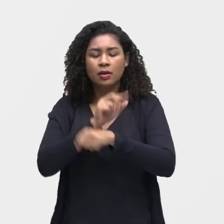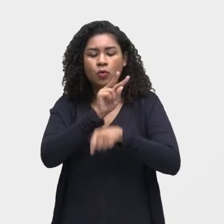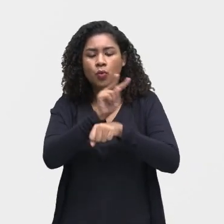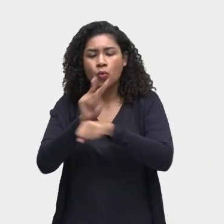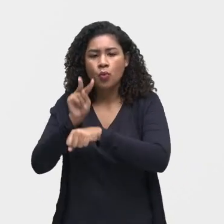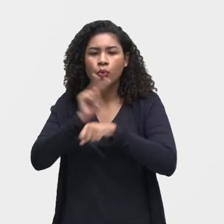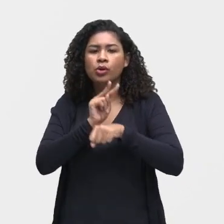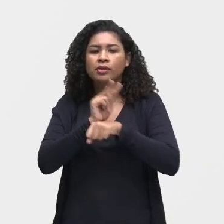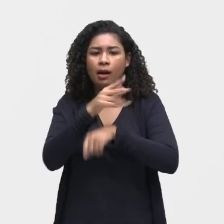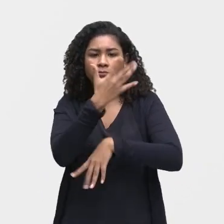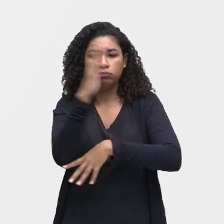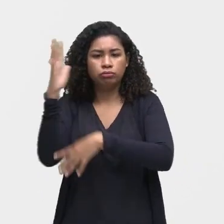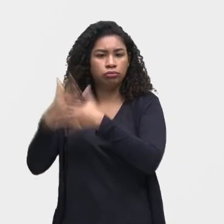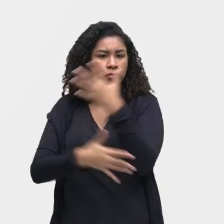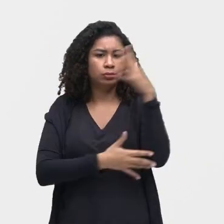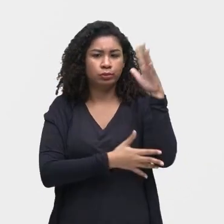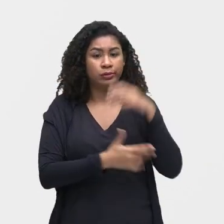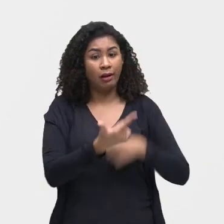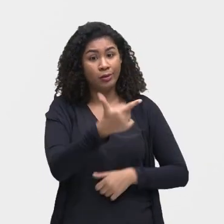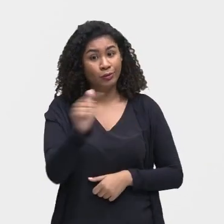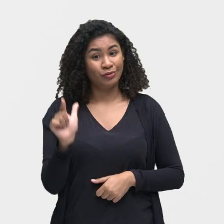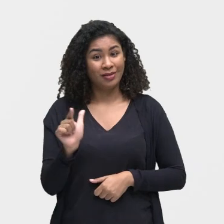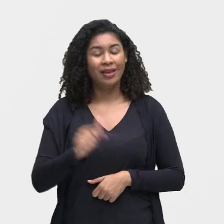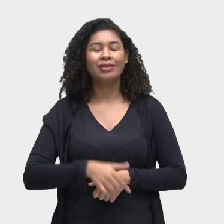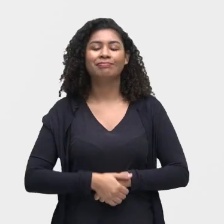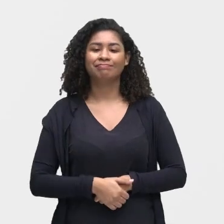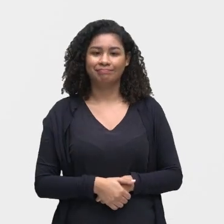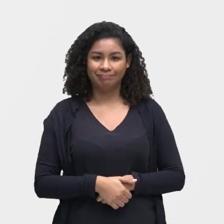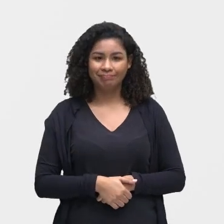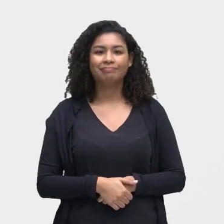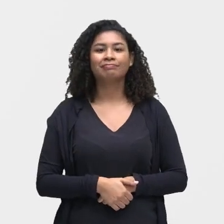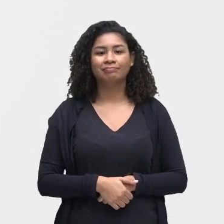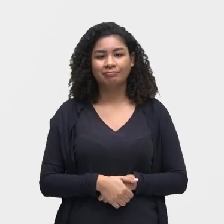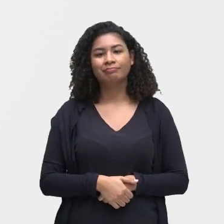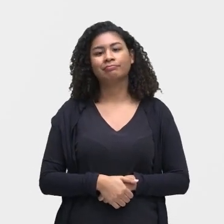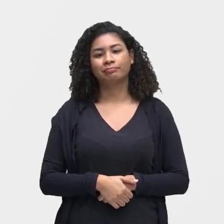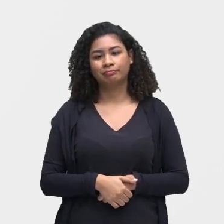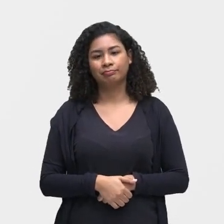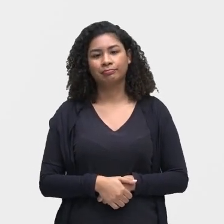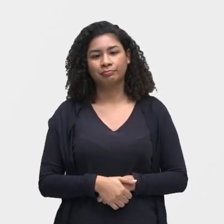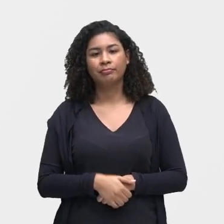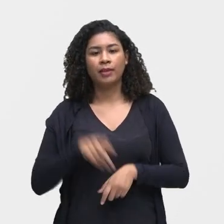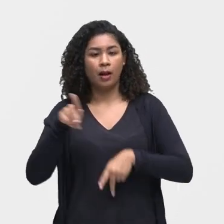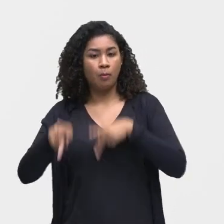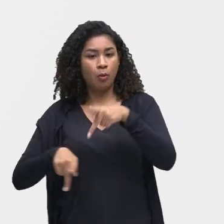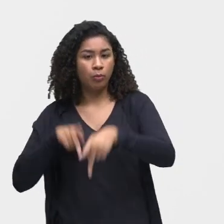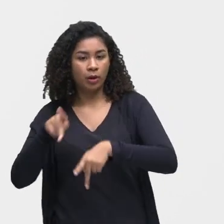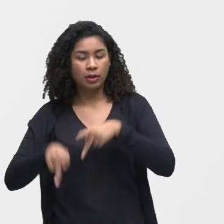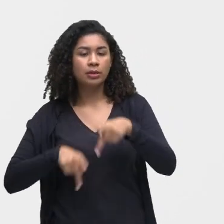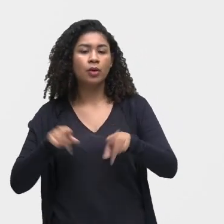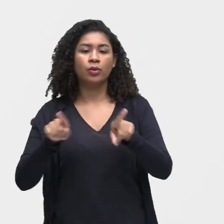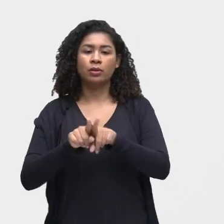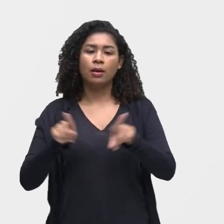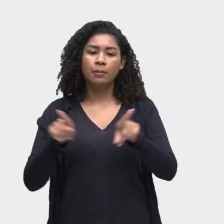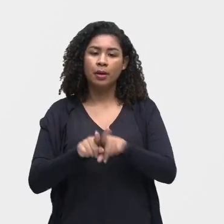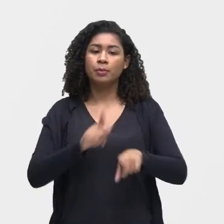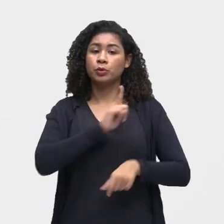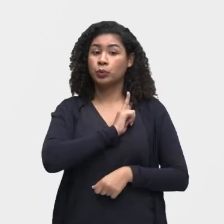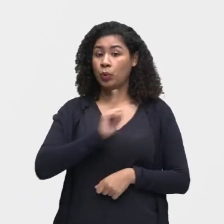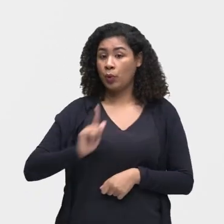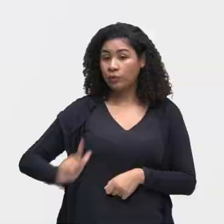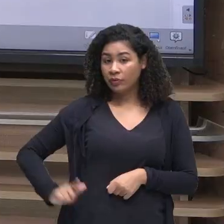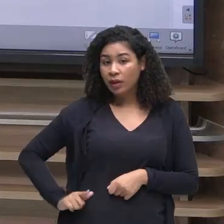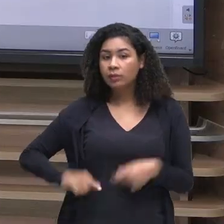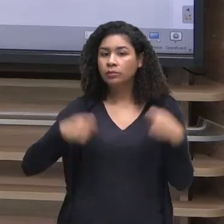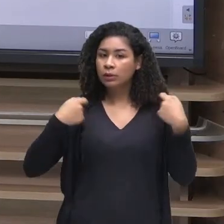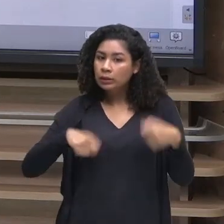ambiente não forem levadas a sério pela população e por parte dos governantes. A